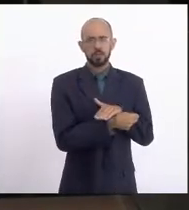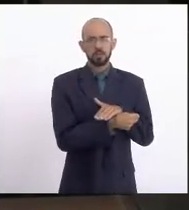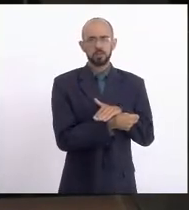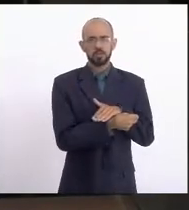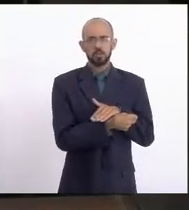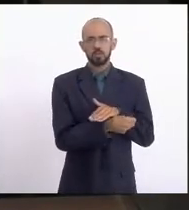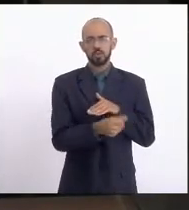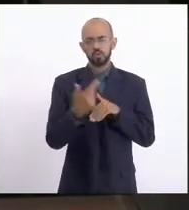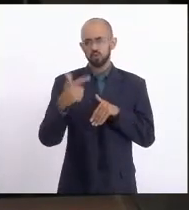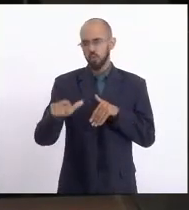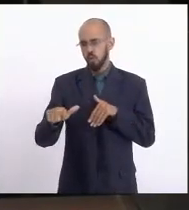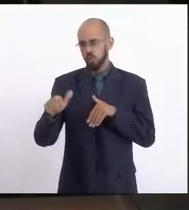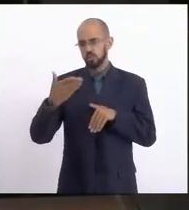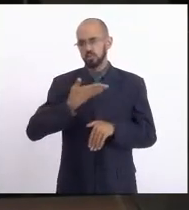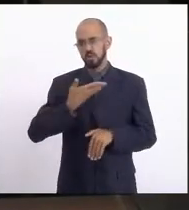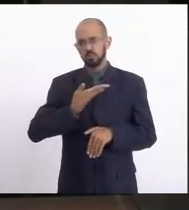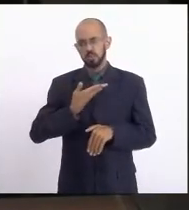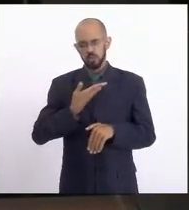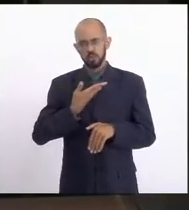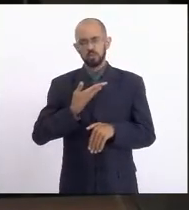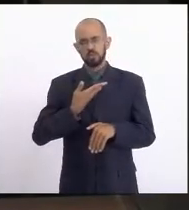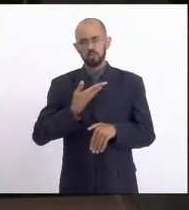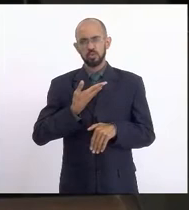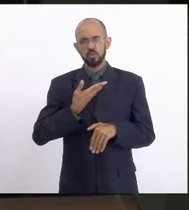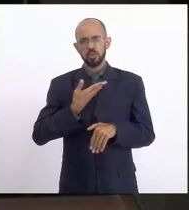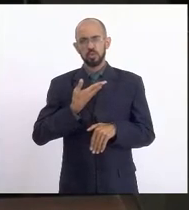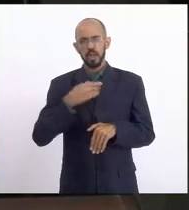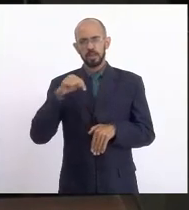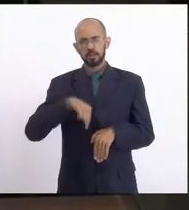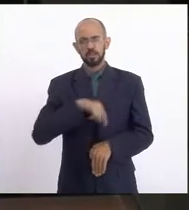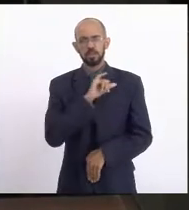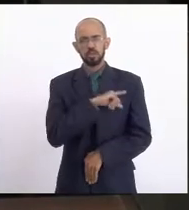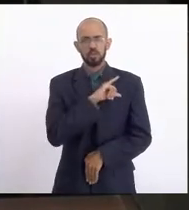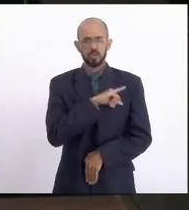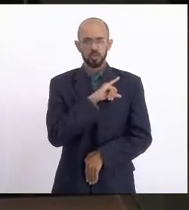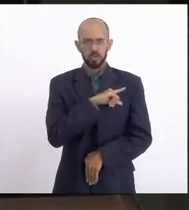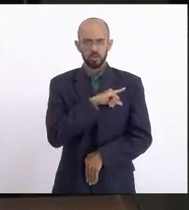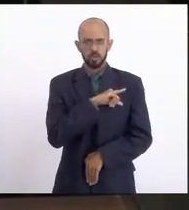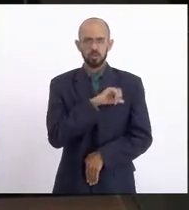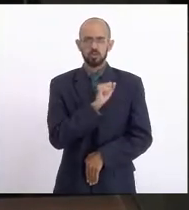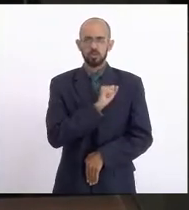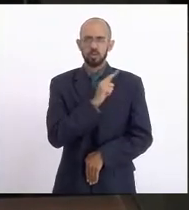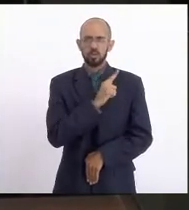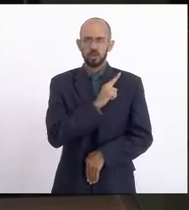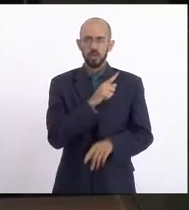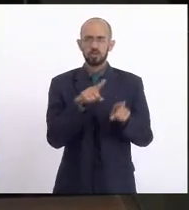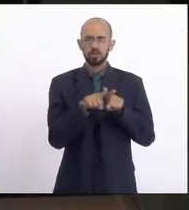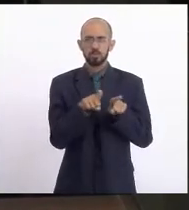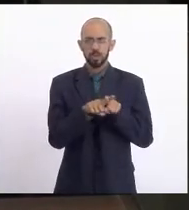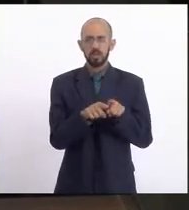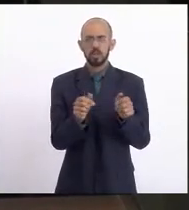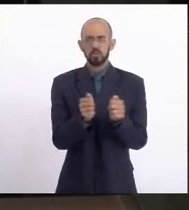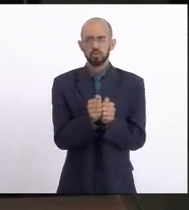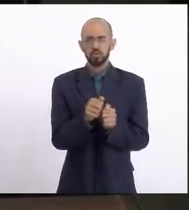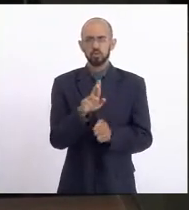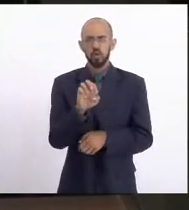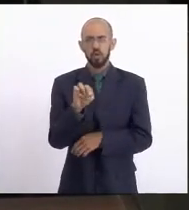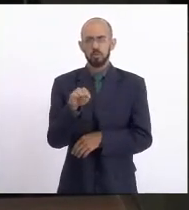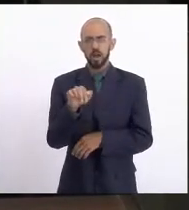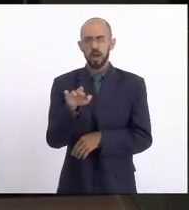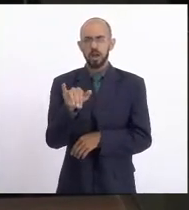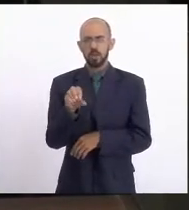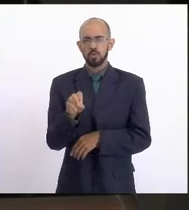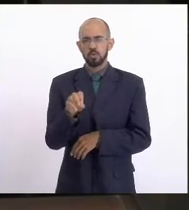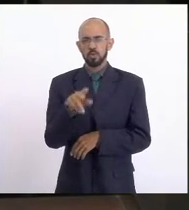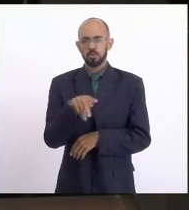forças vivas da sociedade de São Gonçalo e do Rio de Janeiro estão ao lado de Romário Regis e do professor Josemar. E